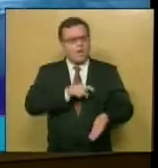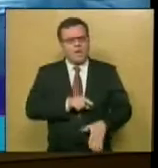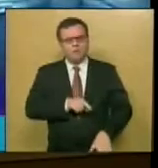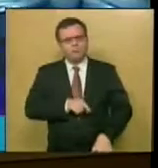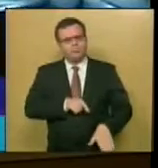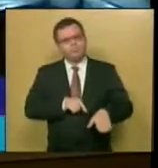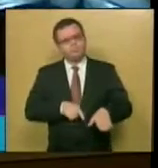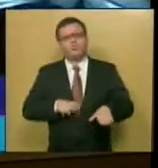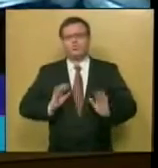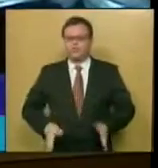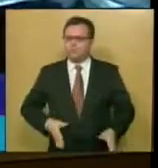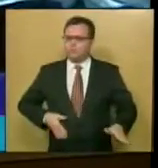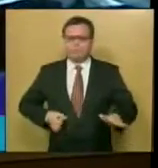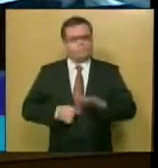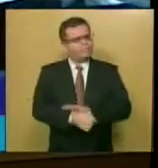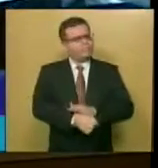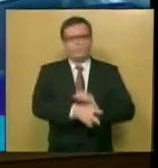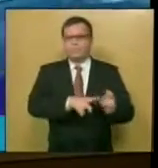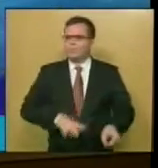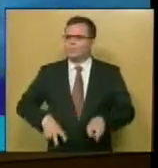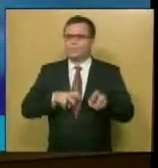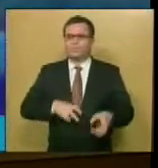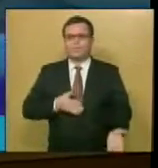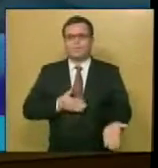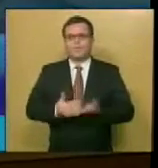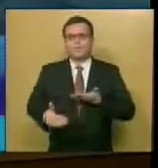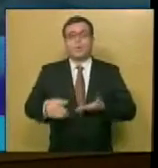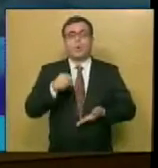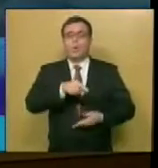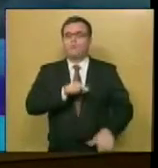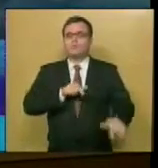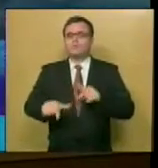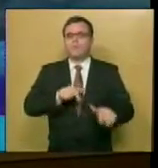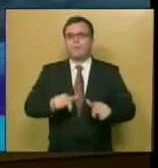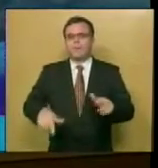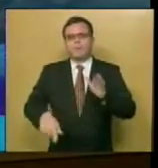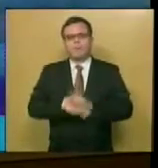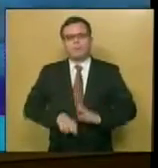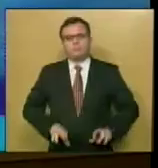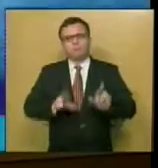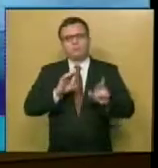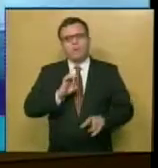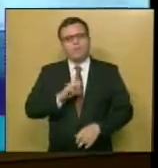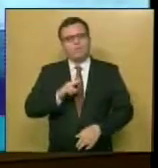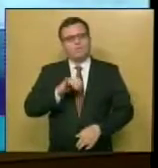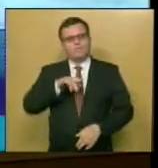campo. Não parou mais. O trabalho é a marca de Euclides.